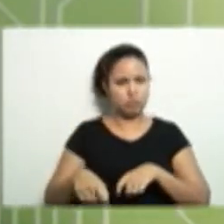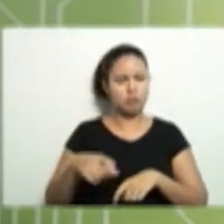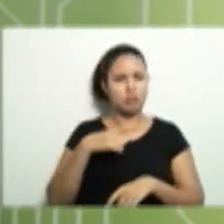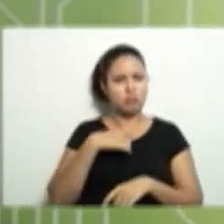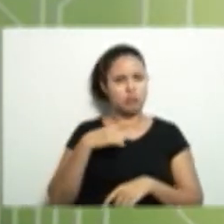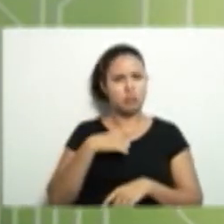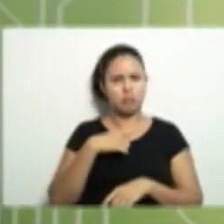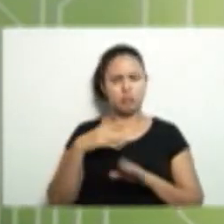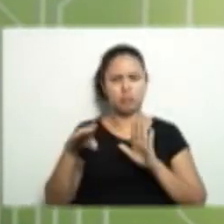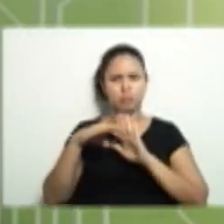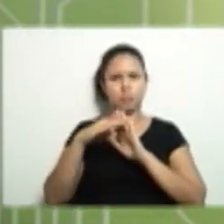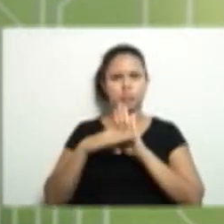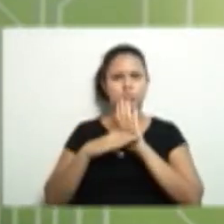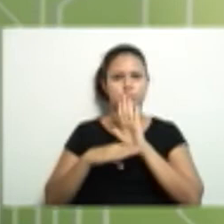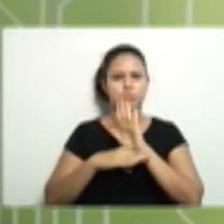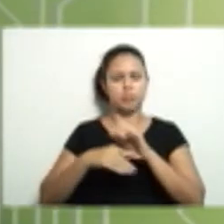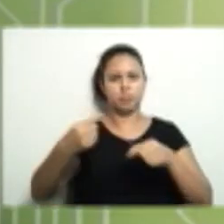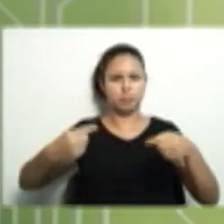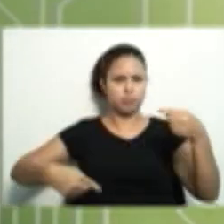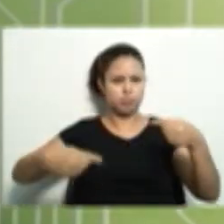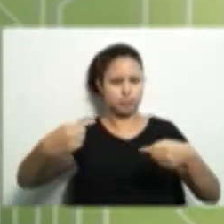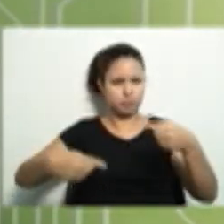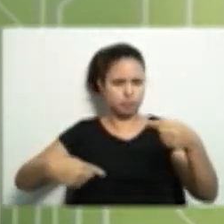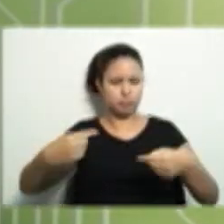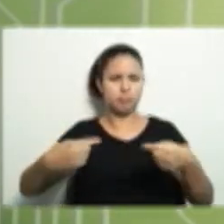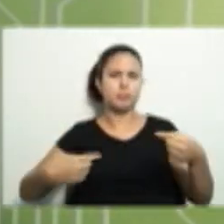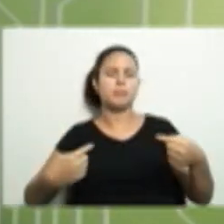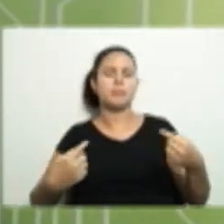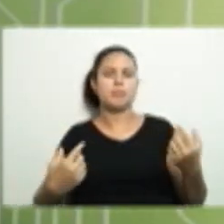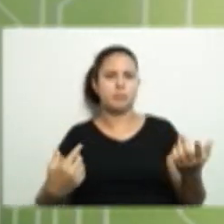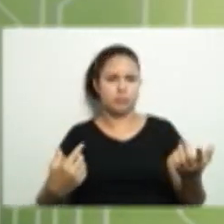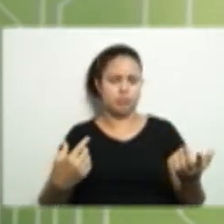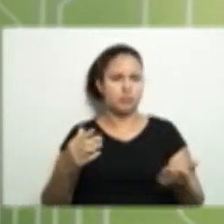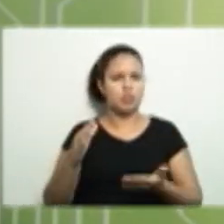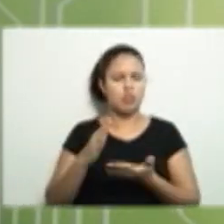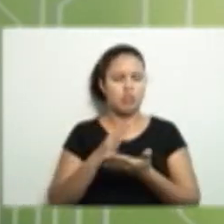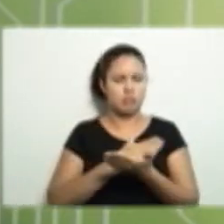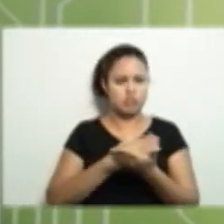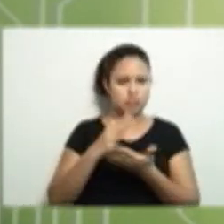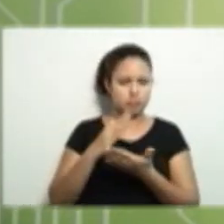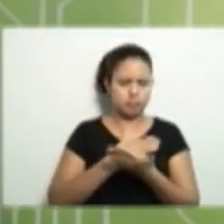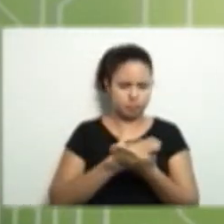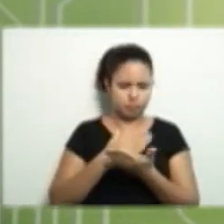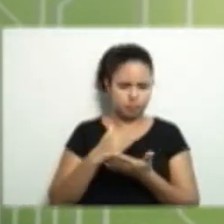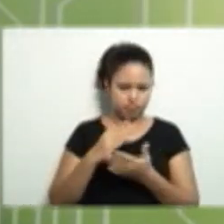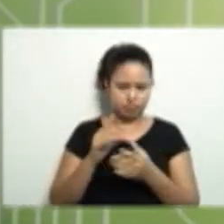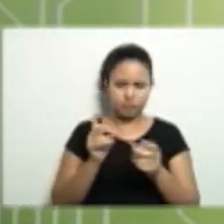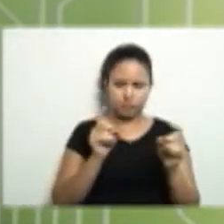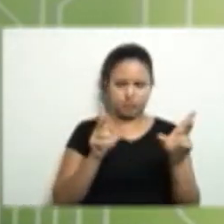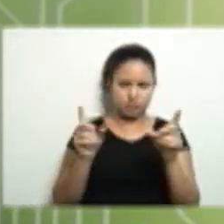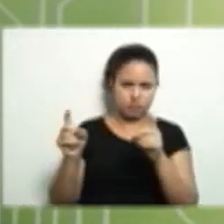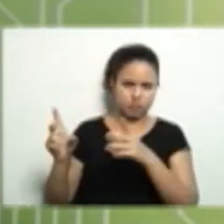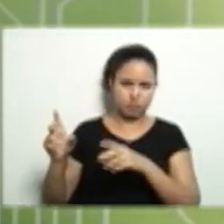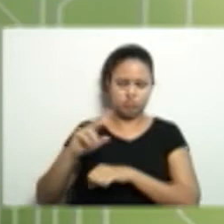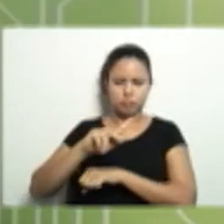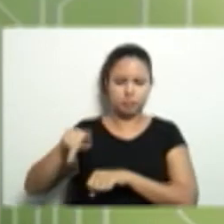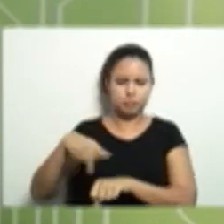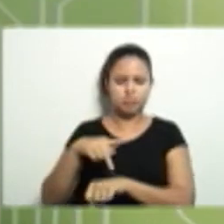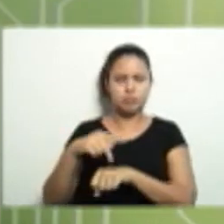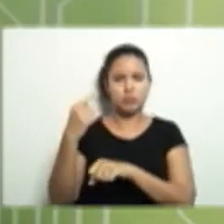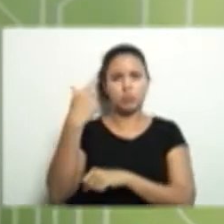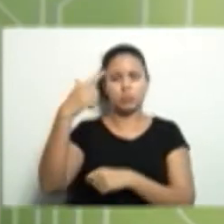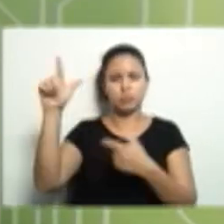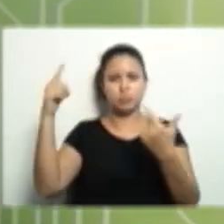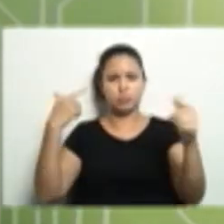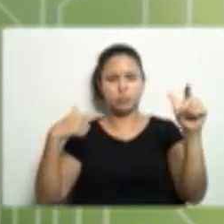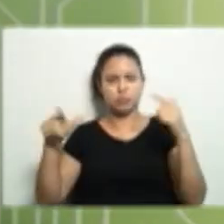positivos na nossa economia, gerando muitos saldos de exportação, saldos de crescimento econômico. Normalmente isso é proporcionado não pela